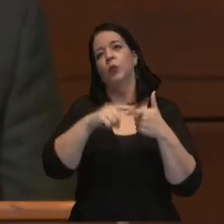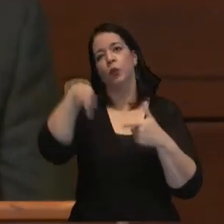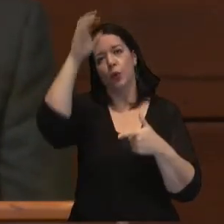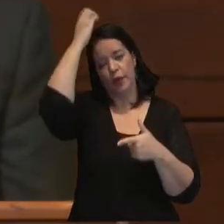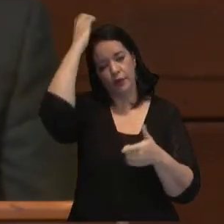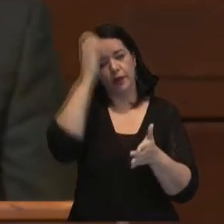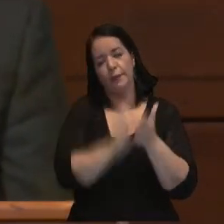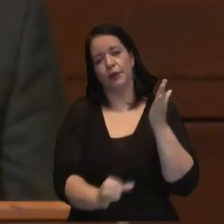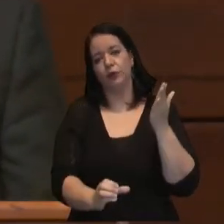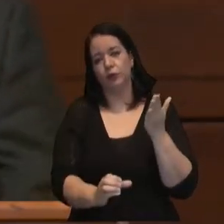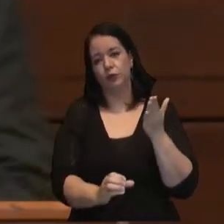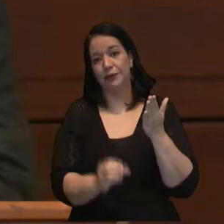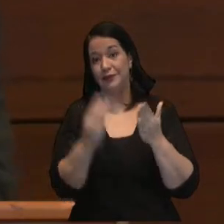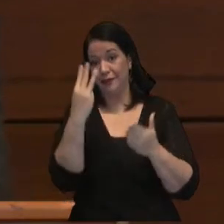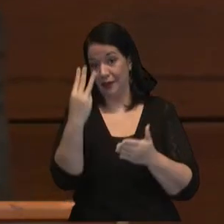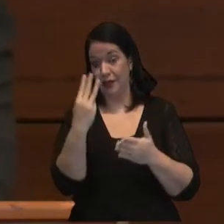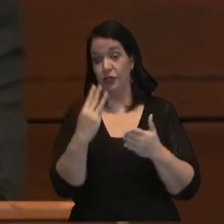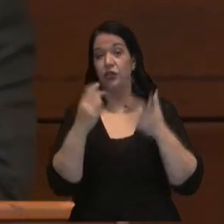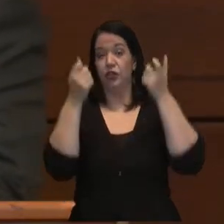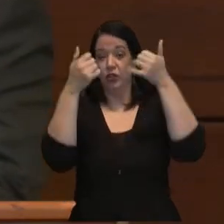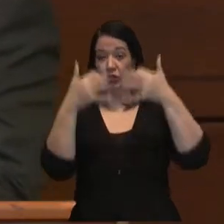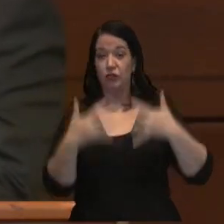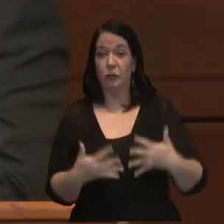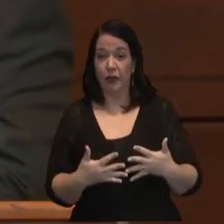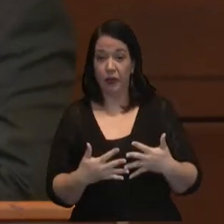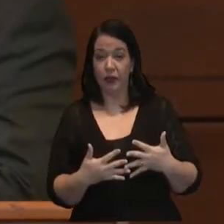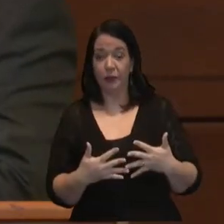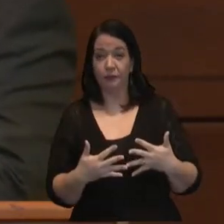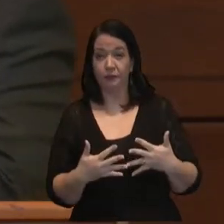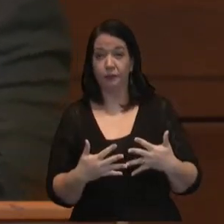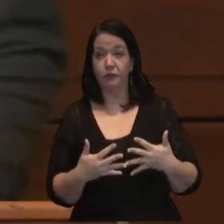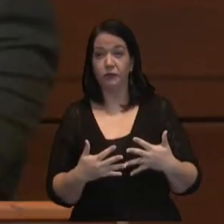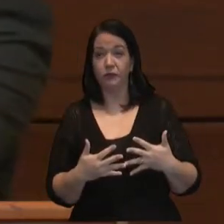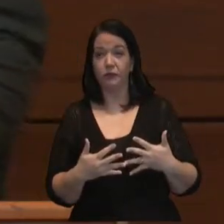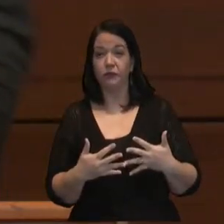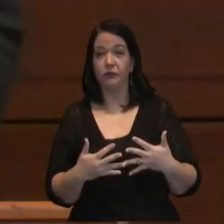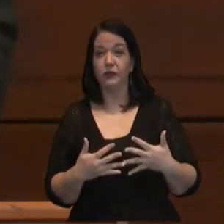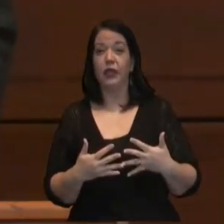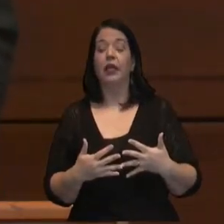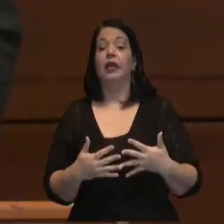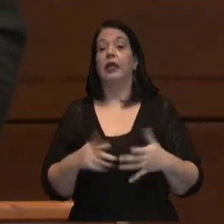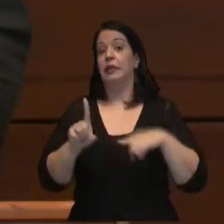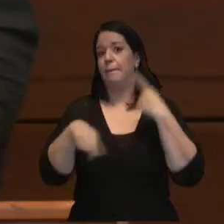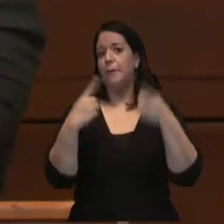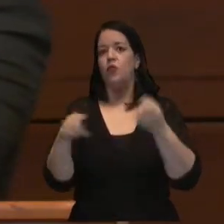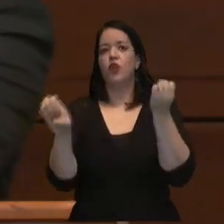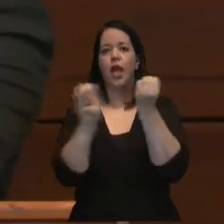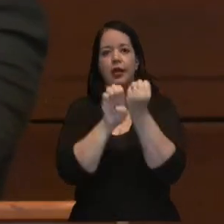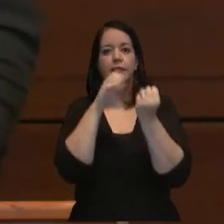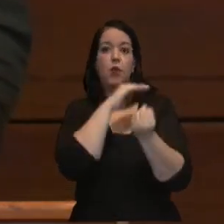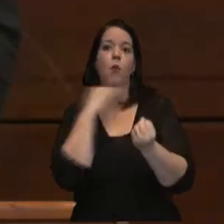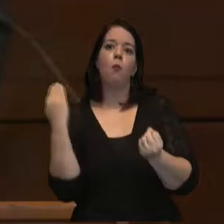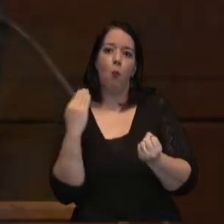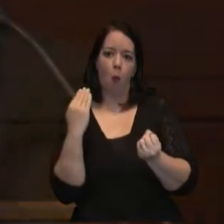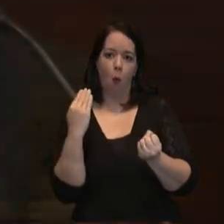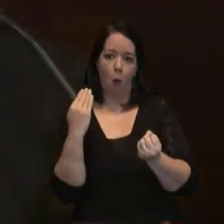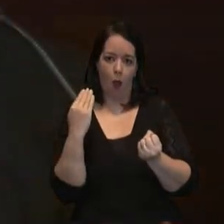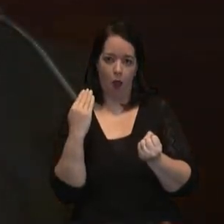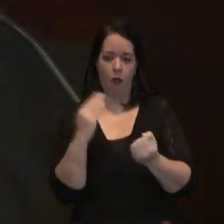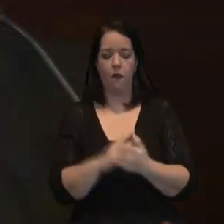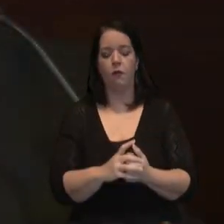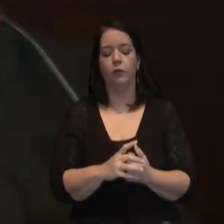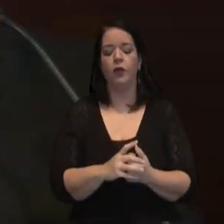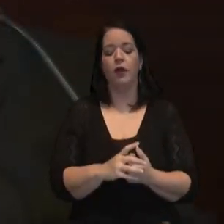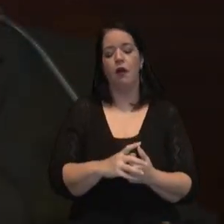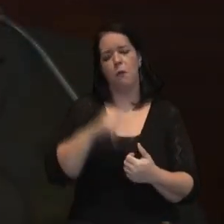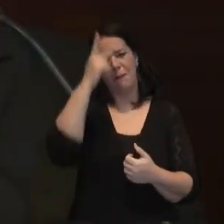a 21, que após a sua morte, quando um cadáver foi jogado na sepultura, porque eles estavam fugindo de